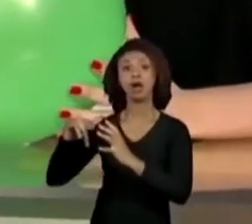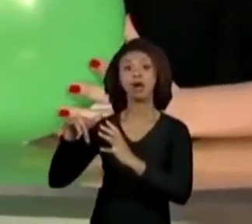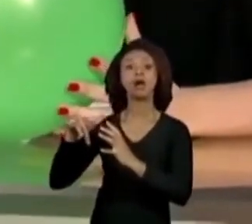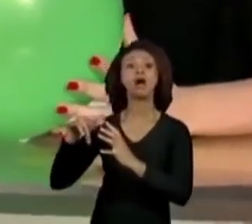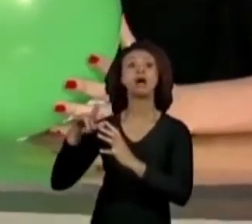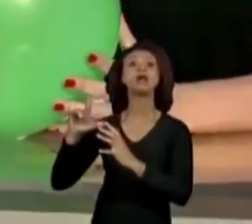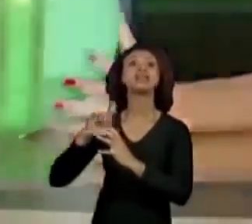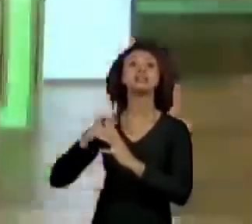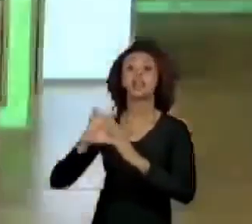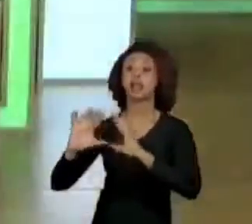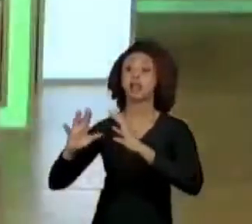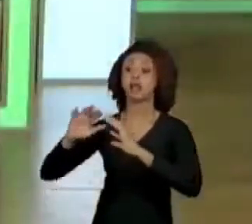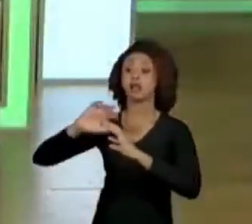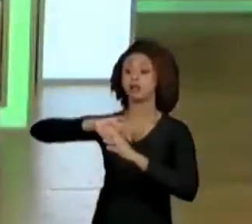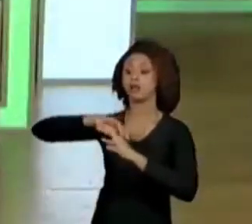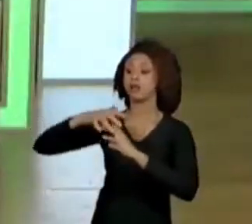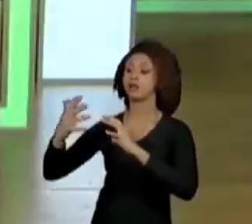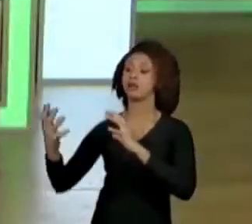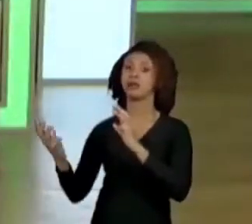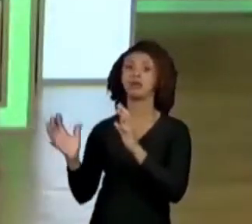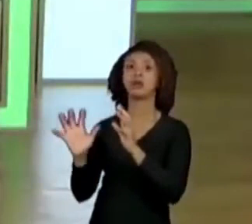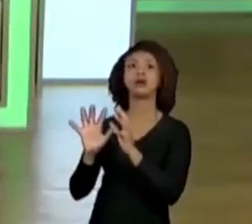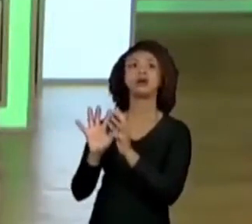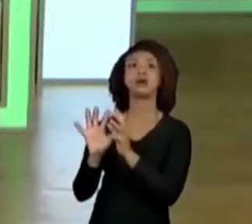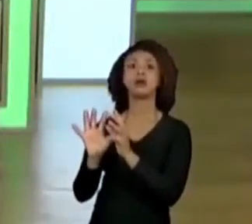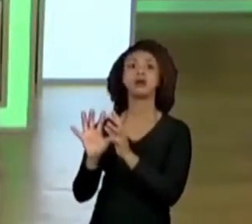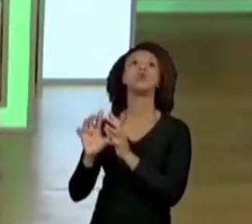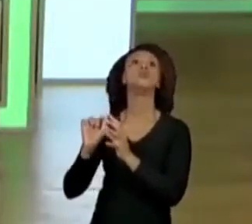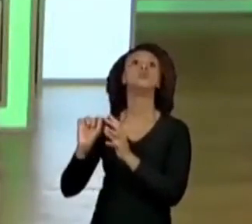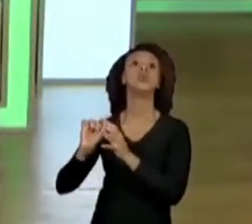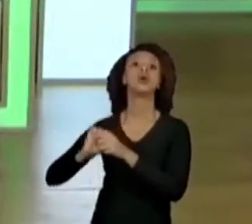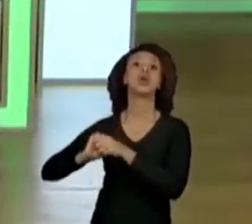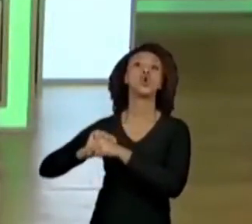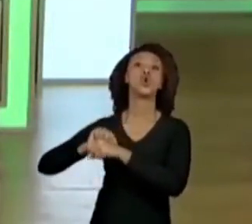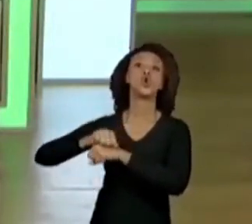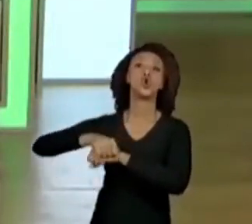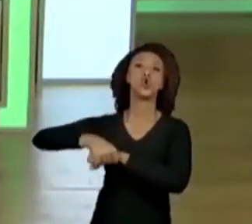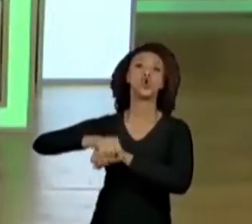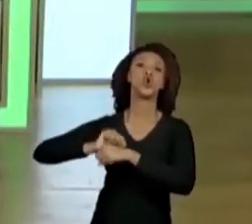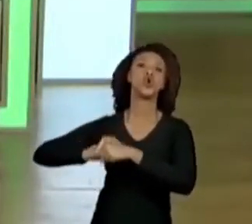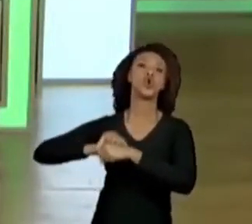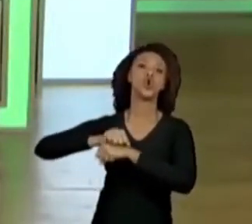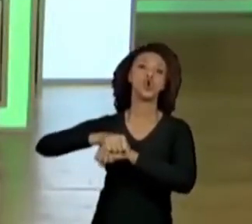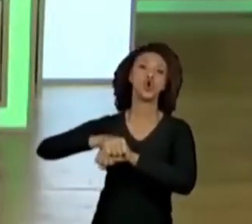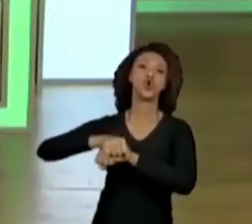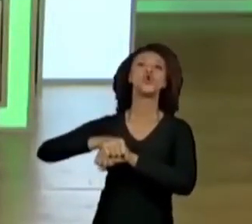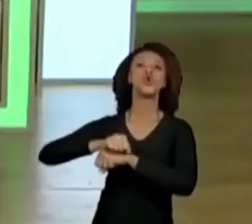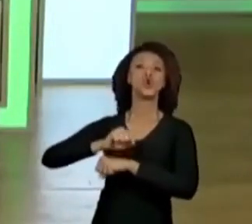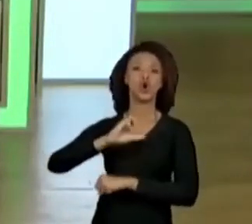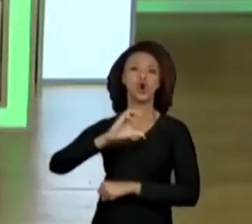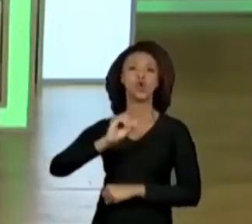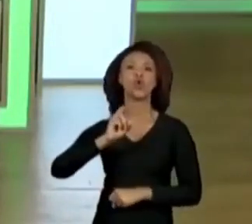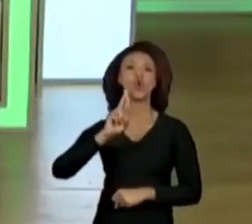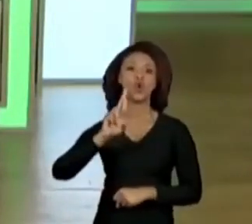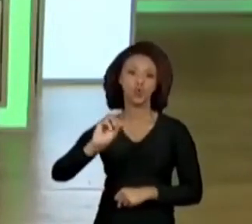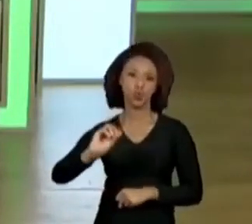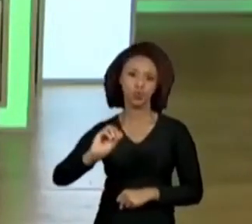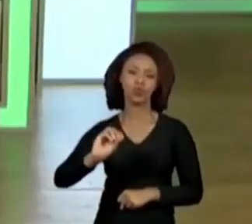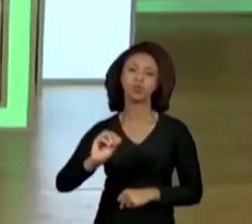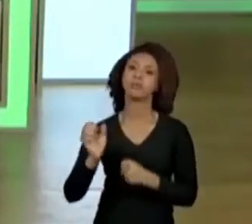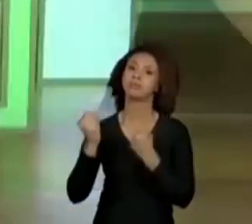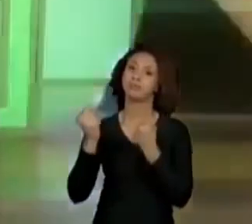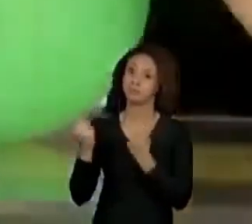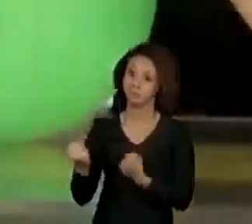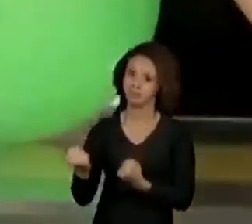material é o quê? Lembra um pouco um couro. Não é? Mais pesado mesmo. Mais pesado. Isso. Bem mais pesado.